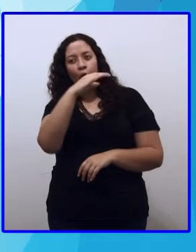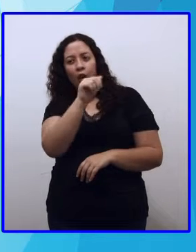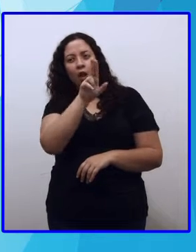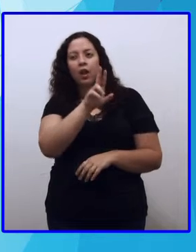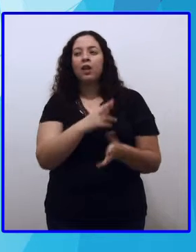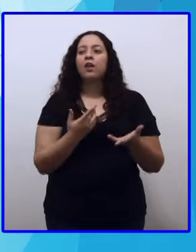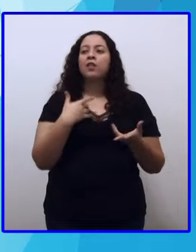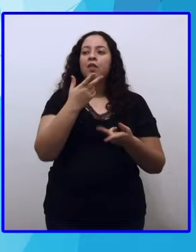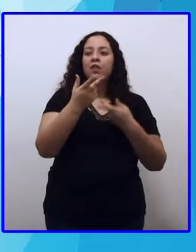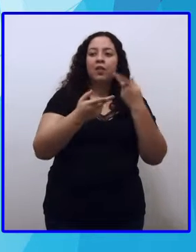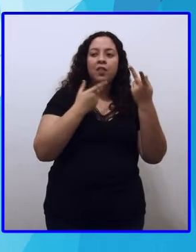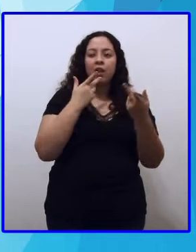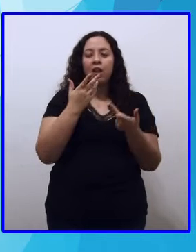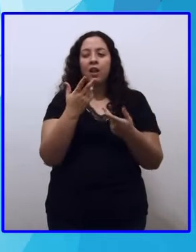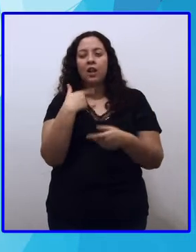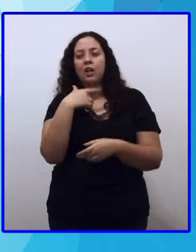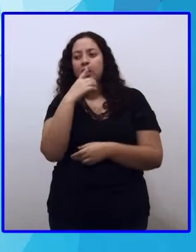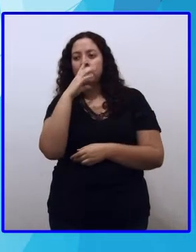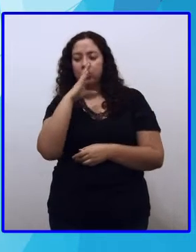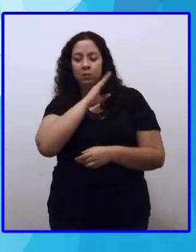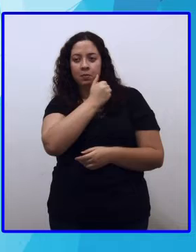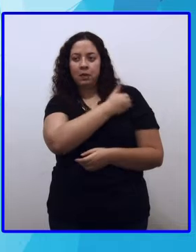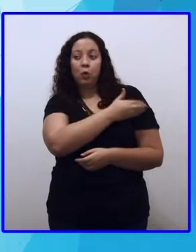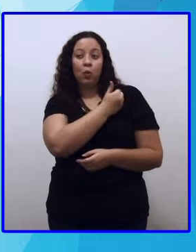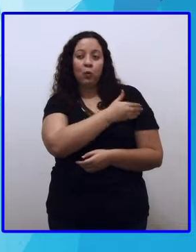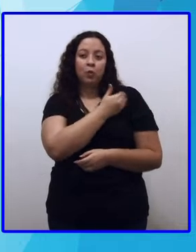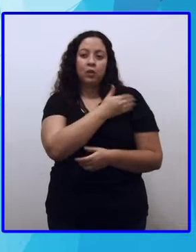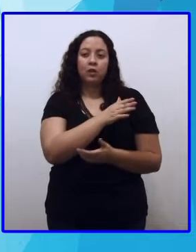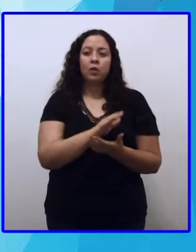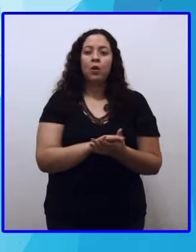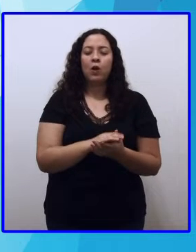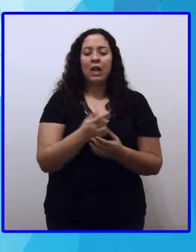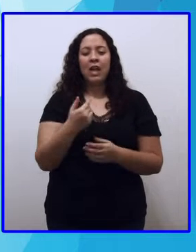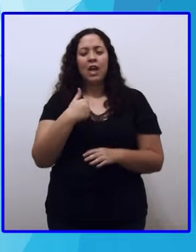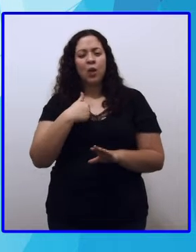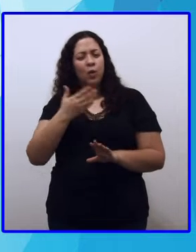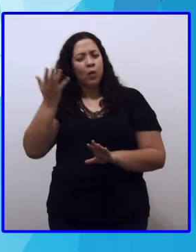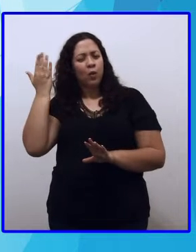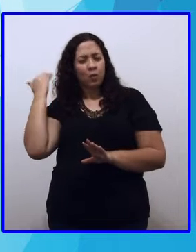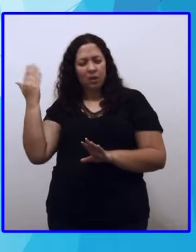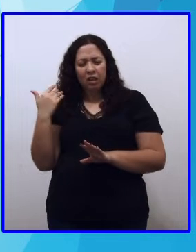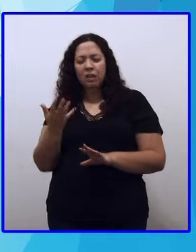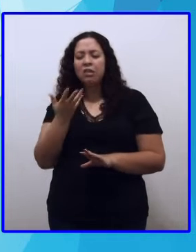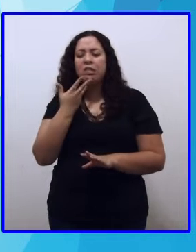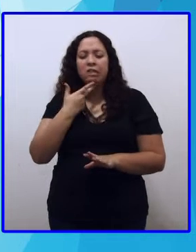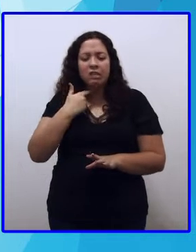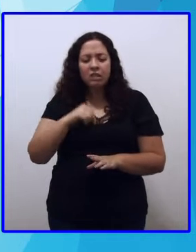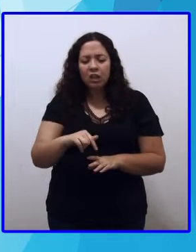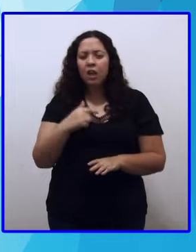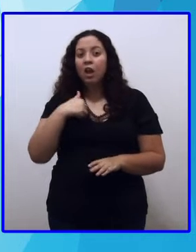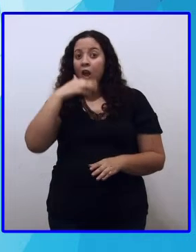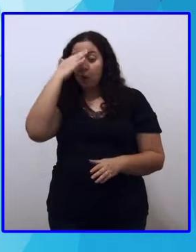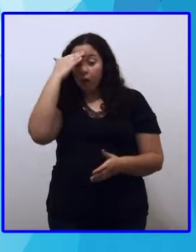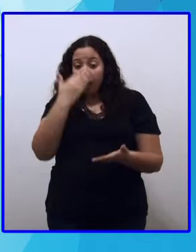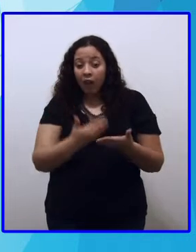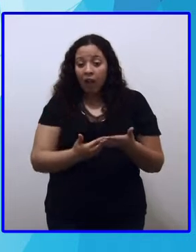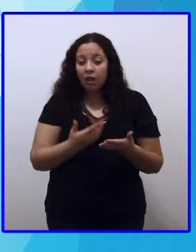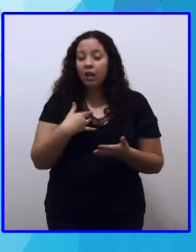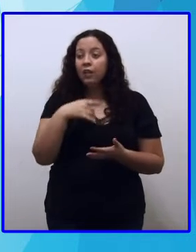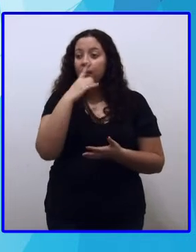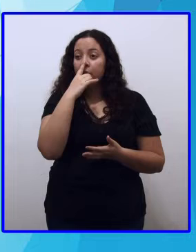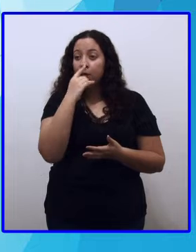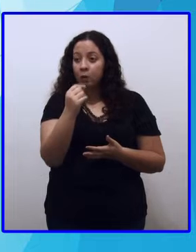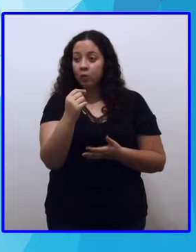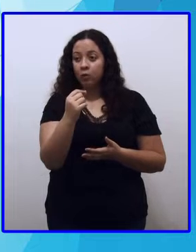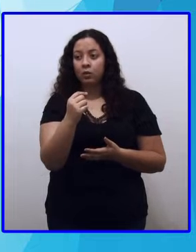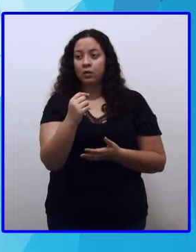tratar de preconceitos e empatias. Quando eu era garoto, acreditava em bruxas. Mulheres malvadas que passavam